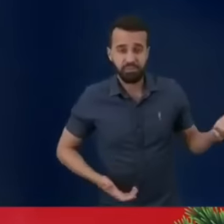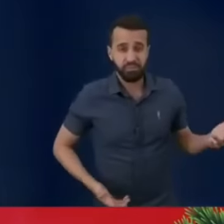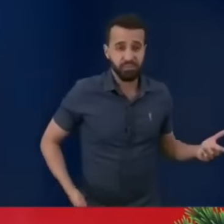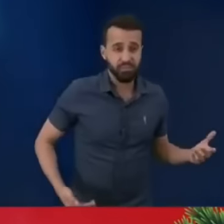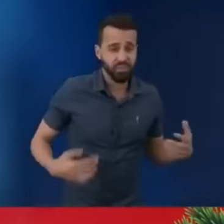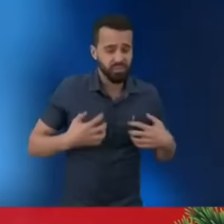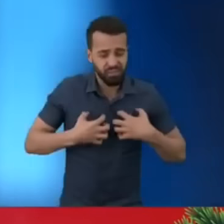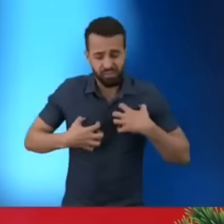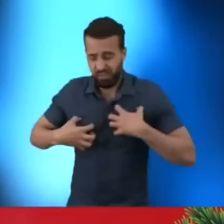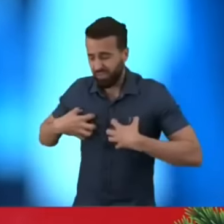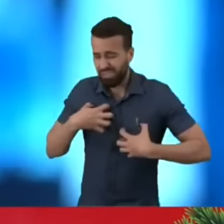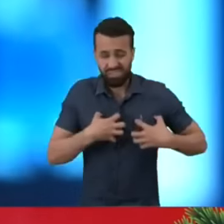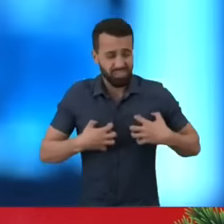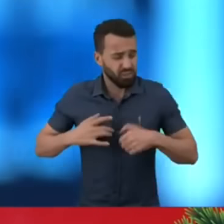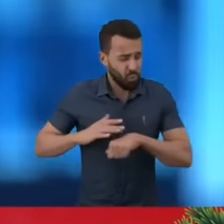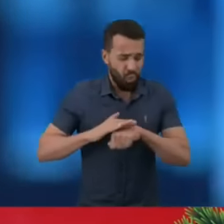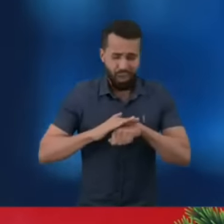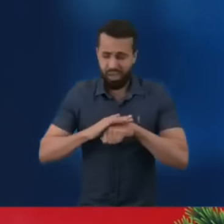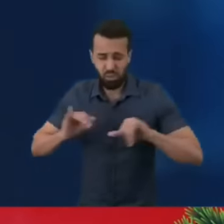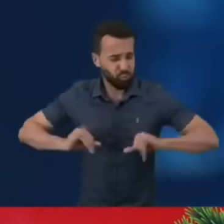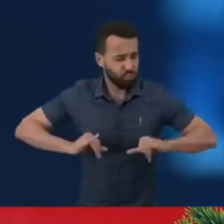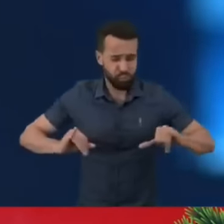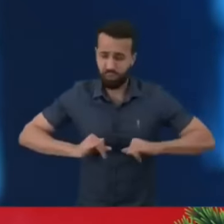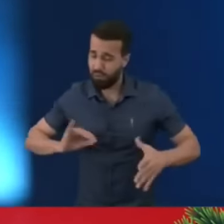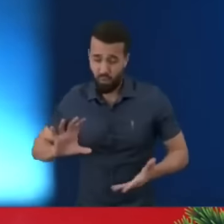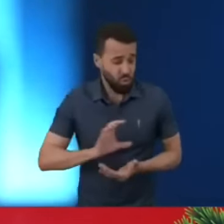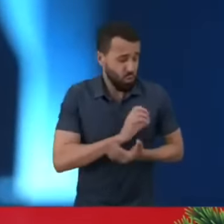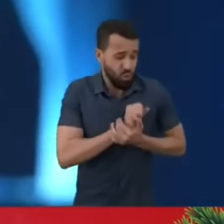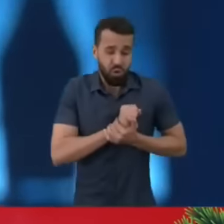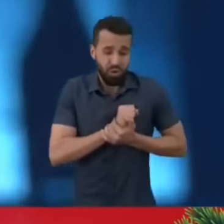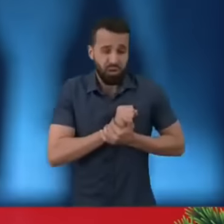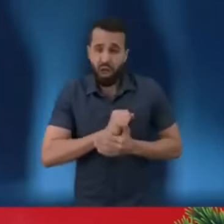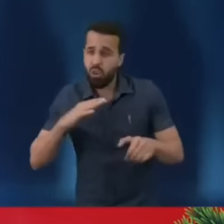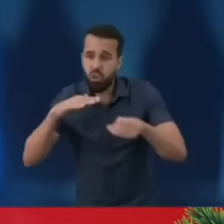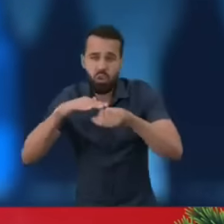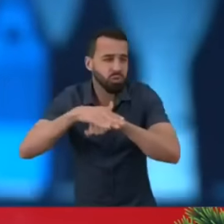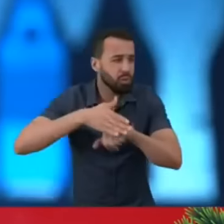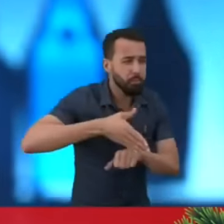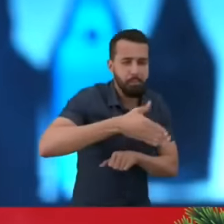doente de amor. Procurei remédio na vida noturna,